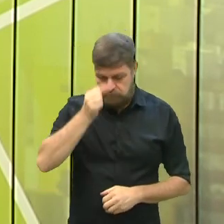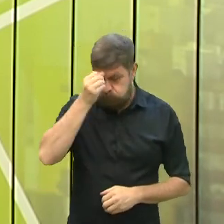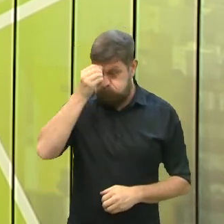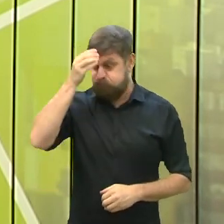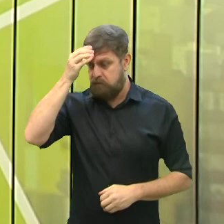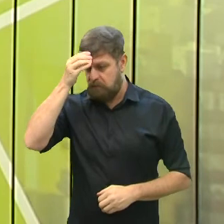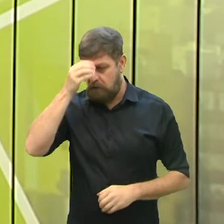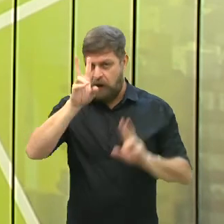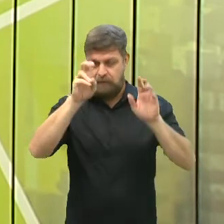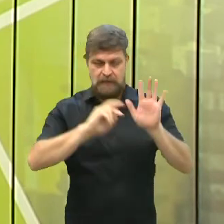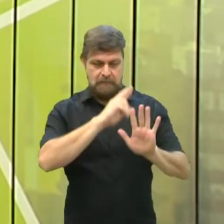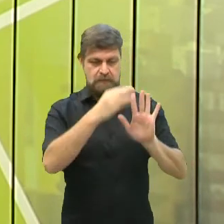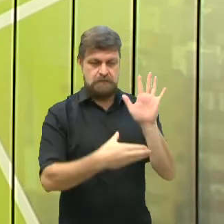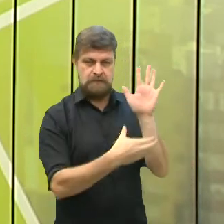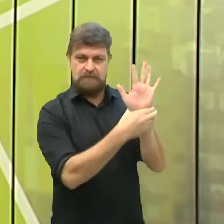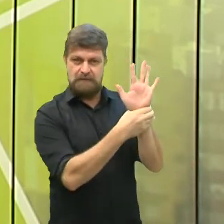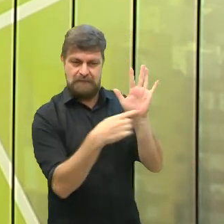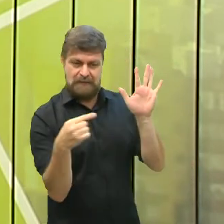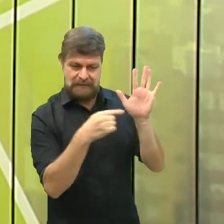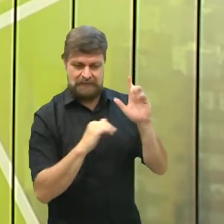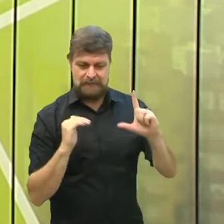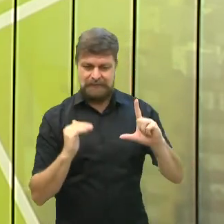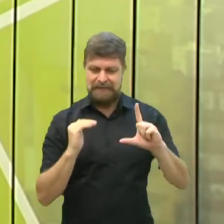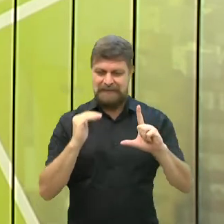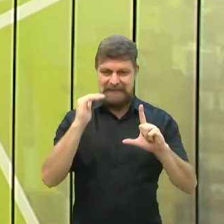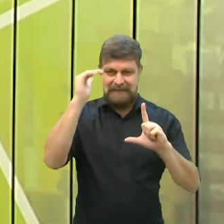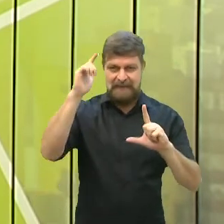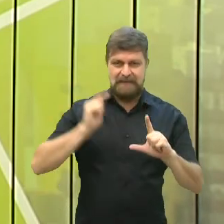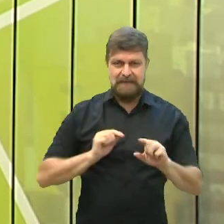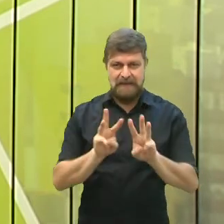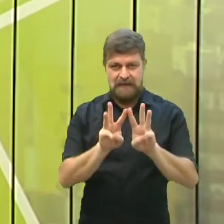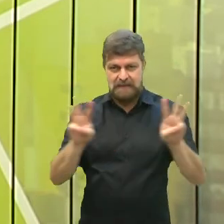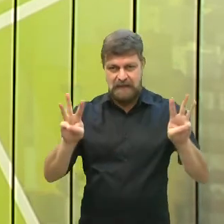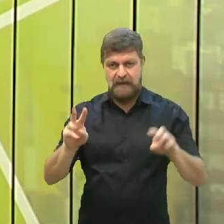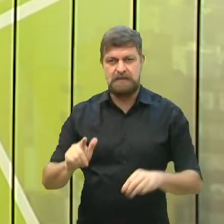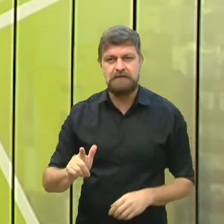sobre sustentabilidade, sobre esses rankings, é só entrar no site